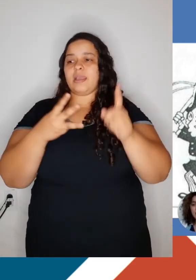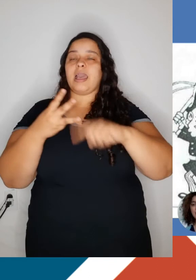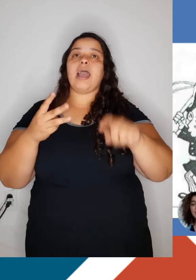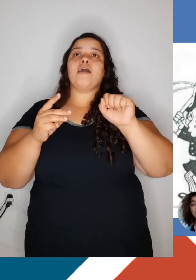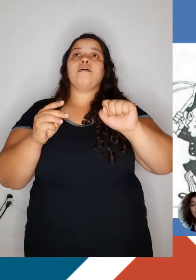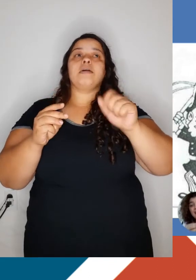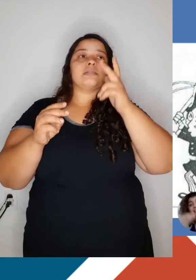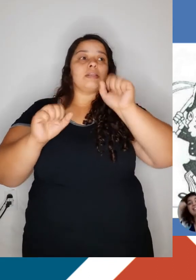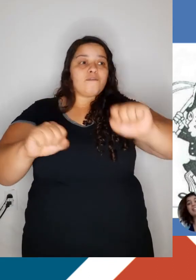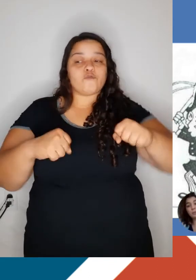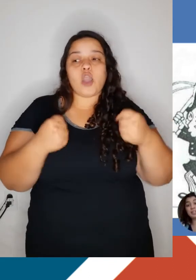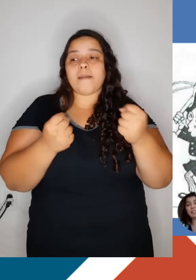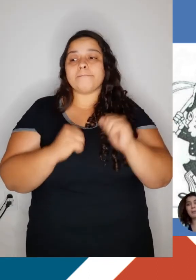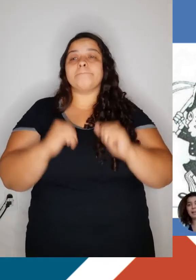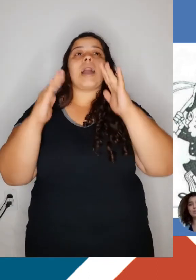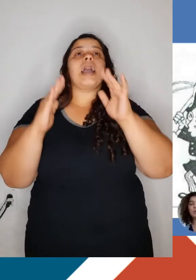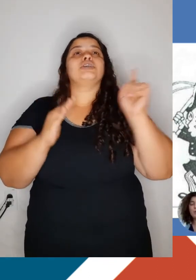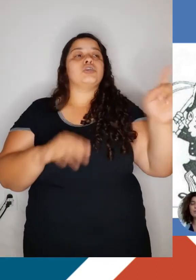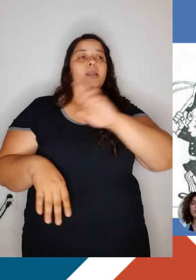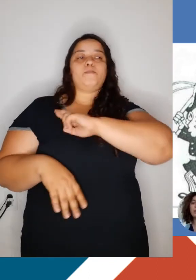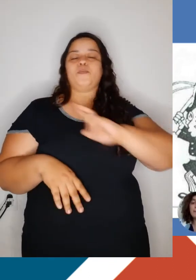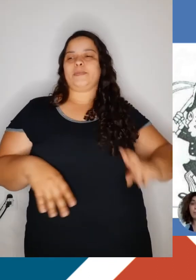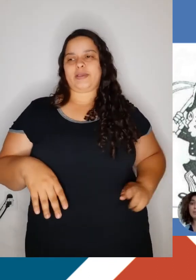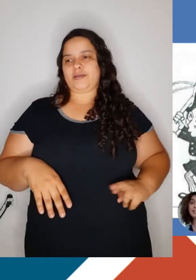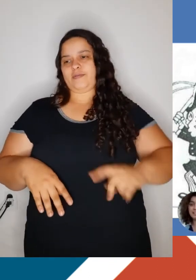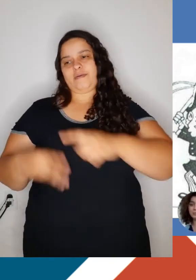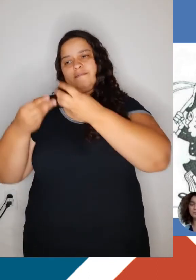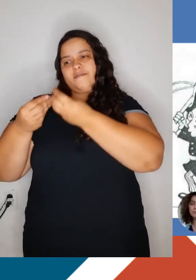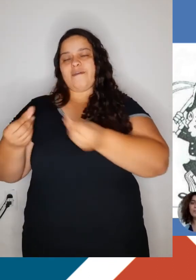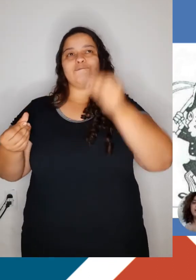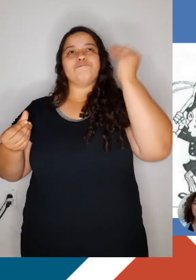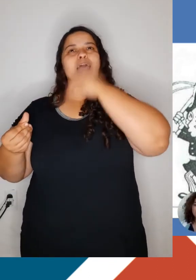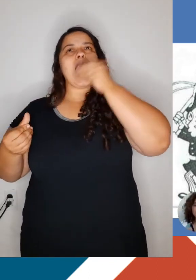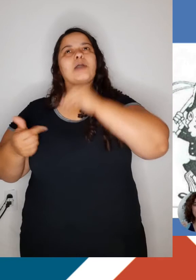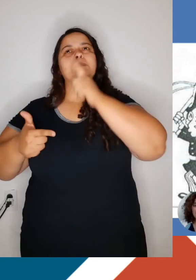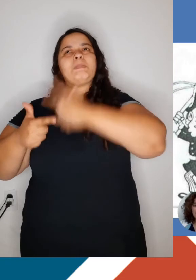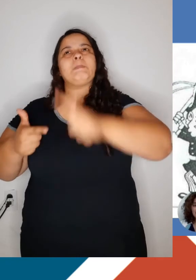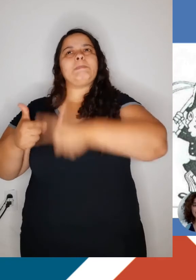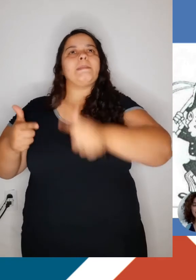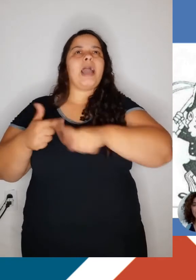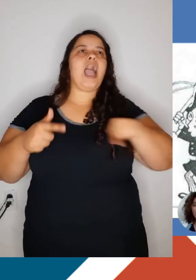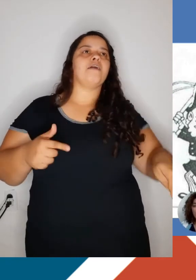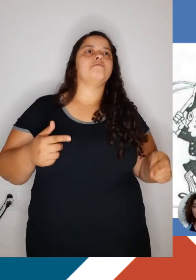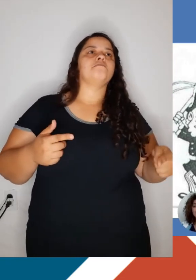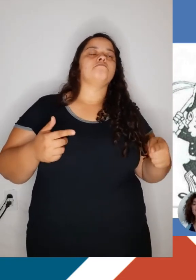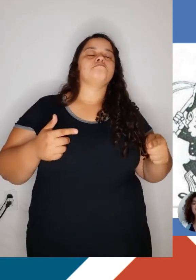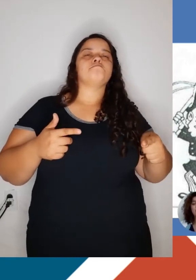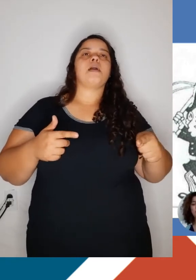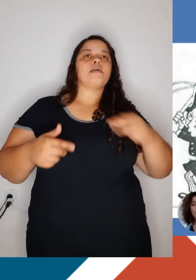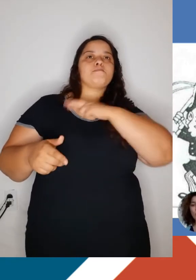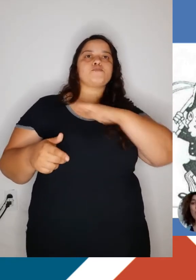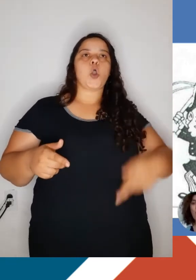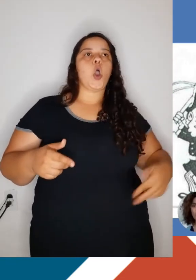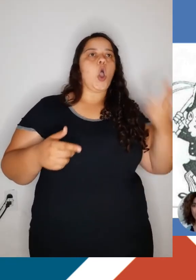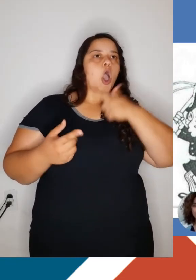monárquico e fortalecendo ainda mais o movimento republicano. Os militares, então,